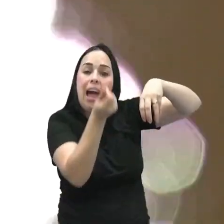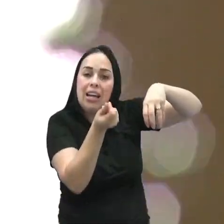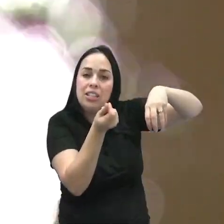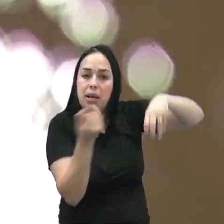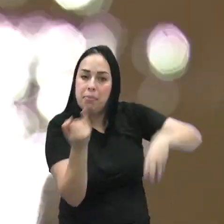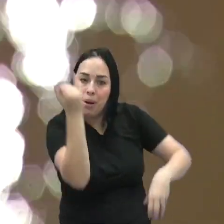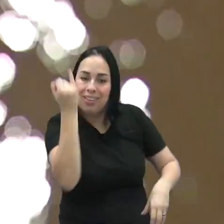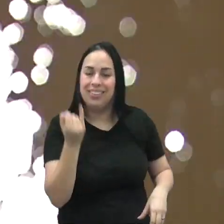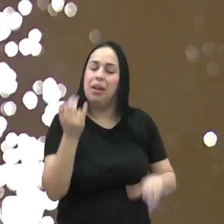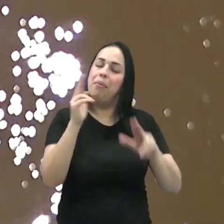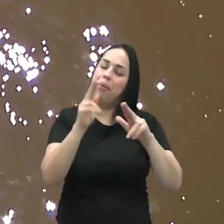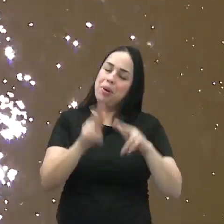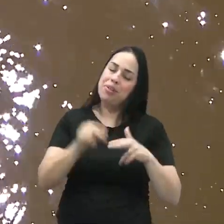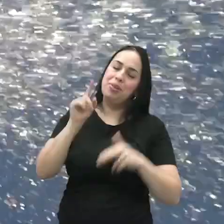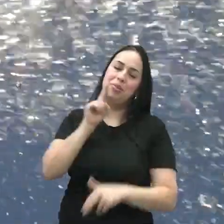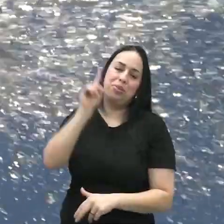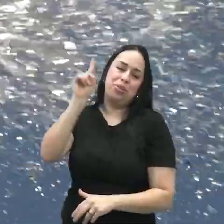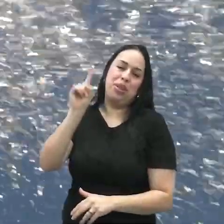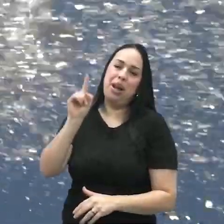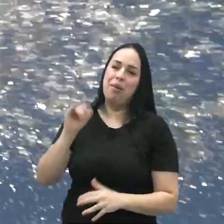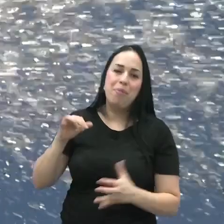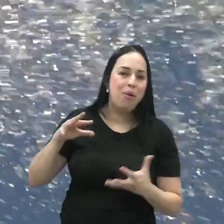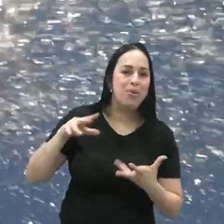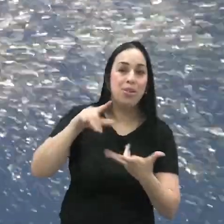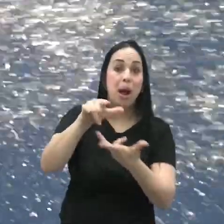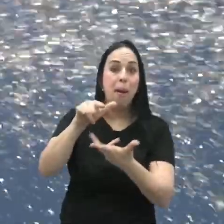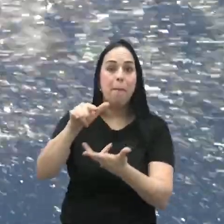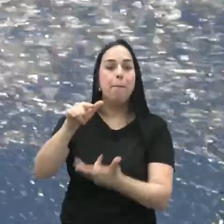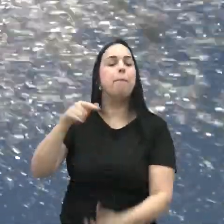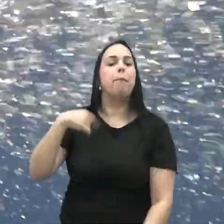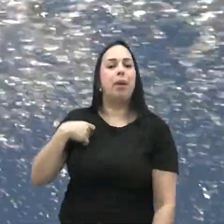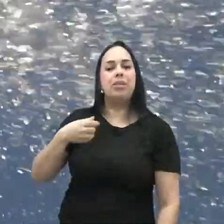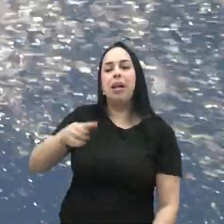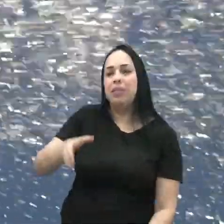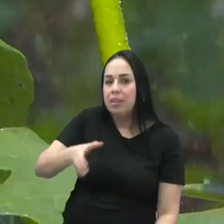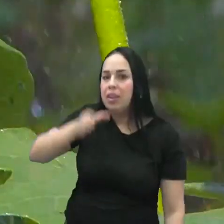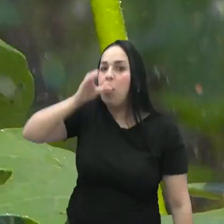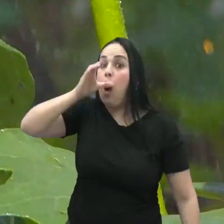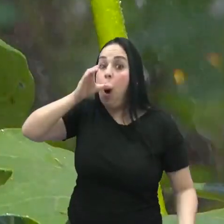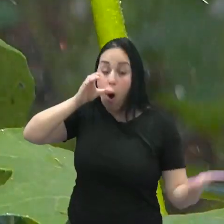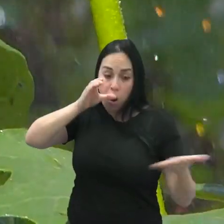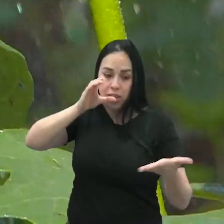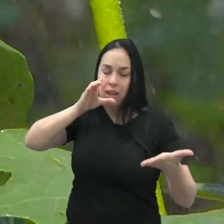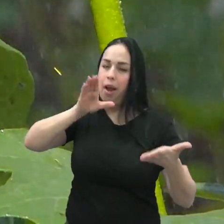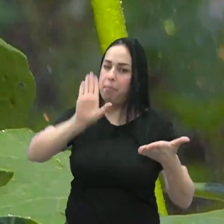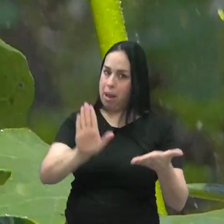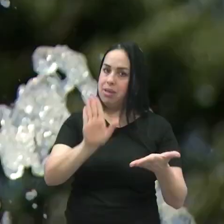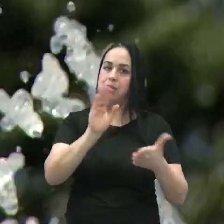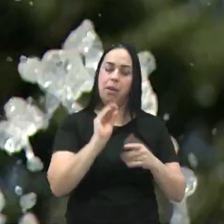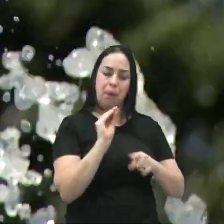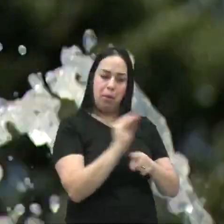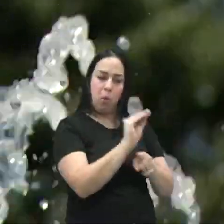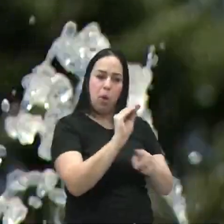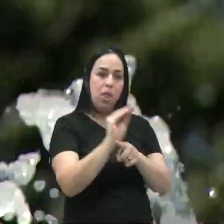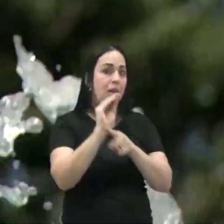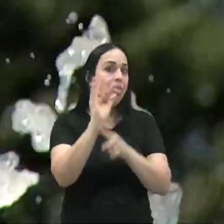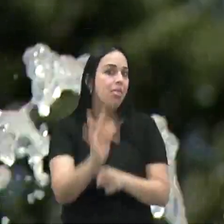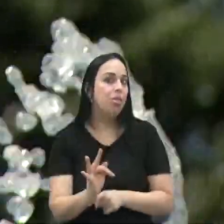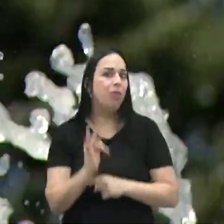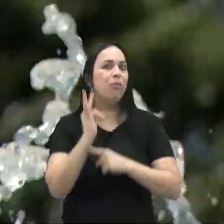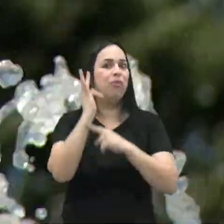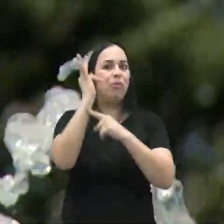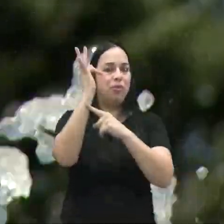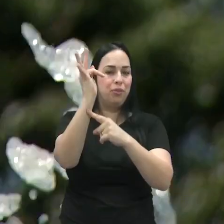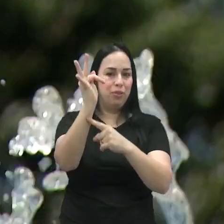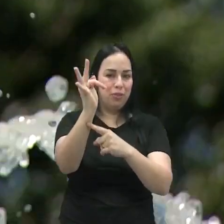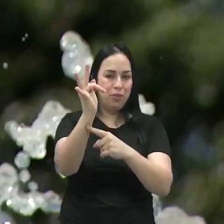Dia Mundial da Água é hora de pensarmos não apenas no consumo de hoje, mas na preservação desse bem tão